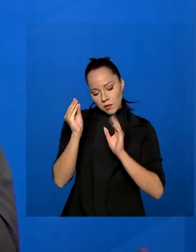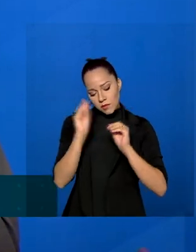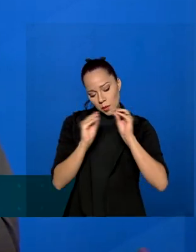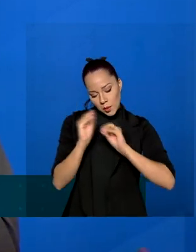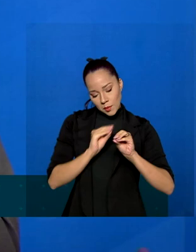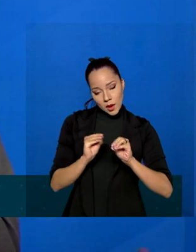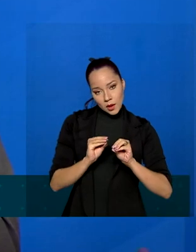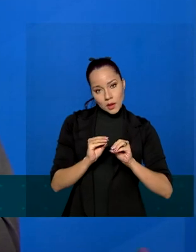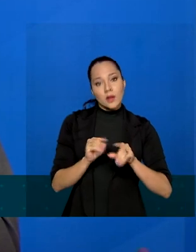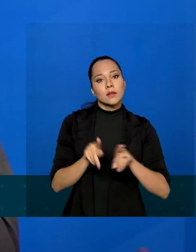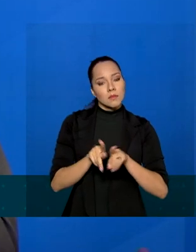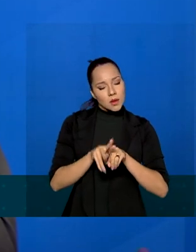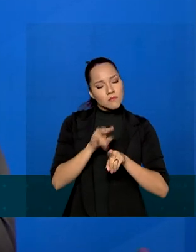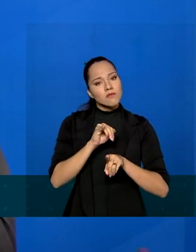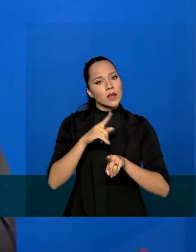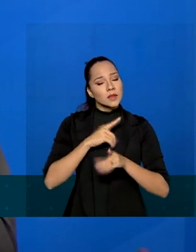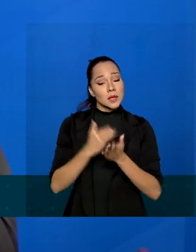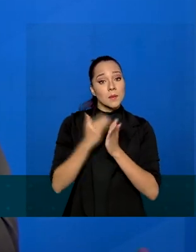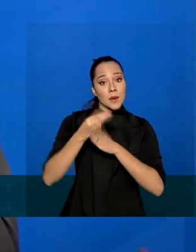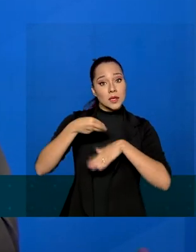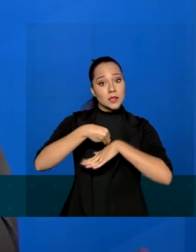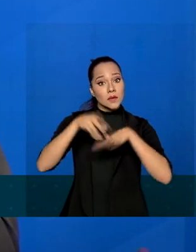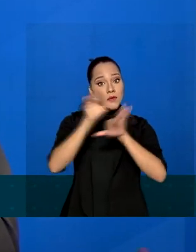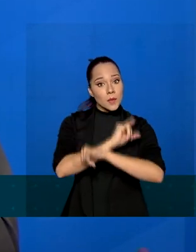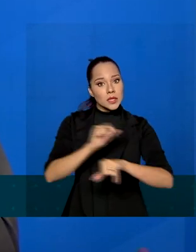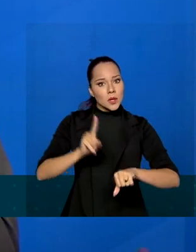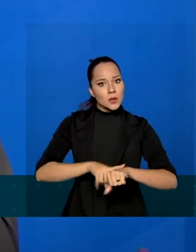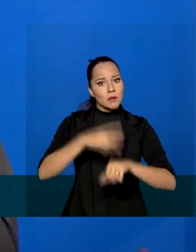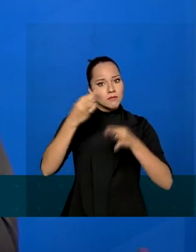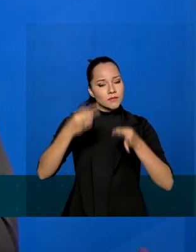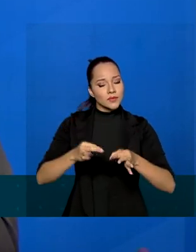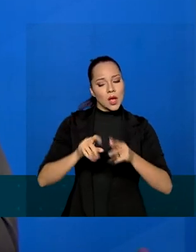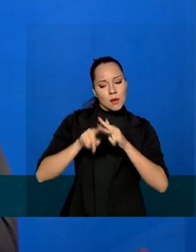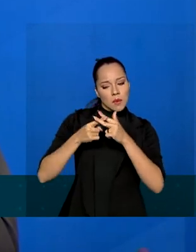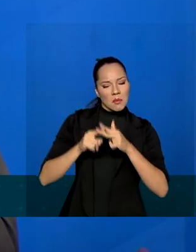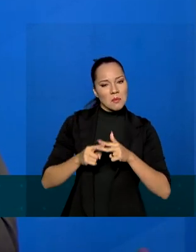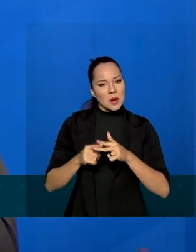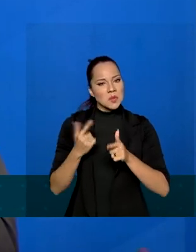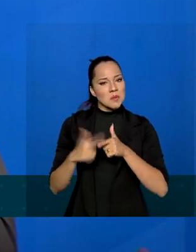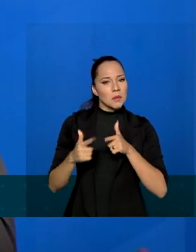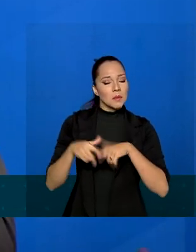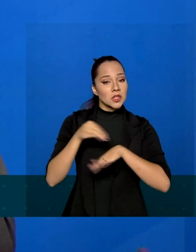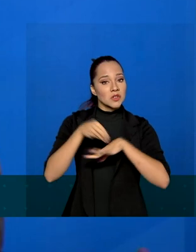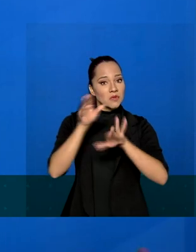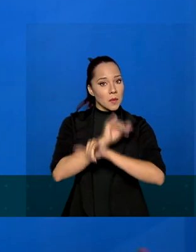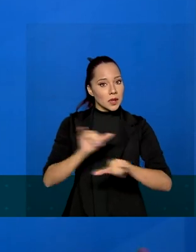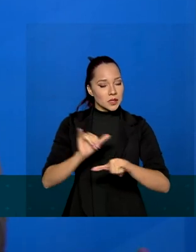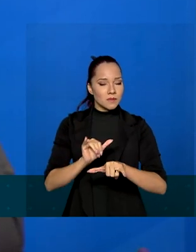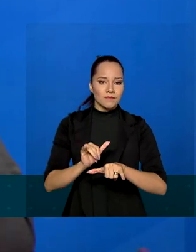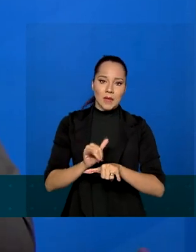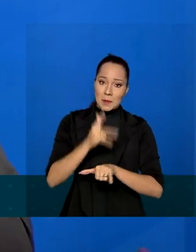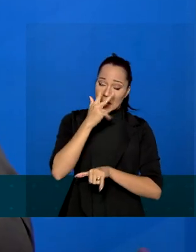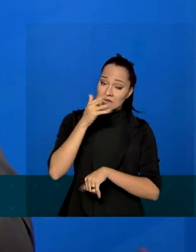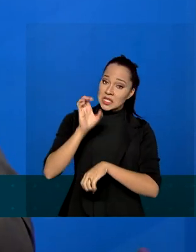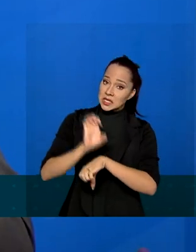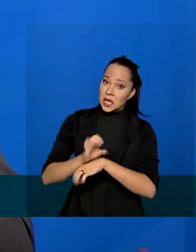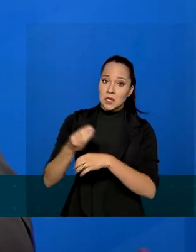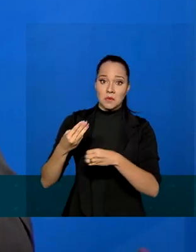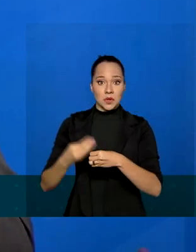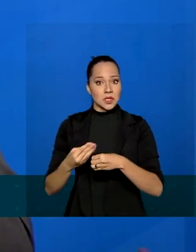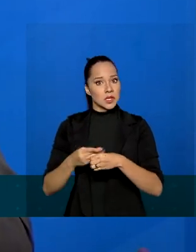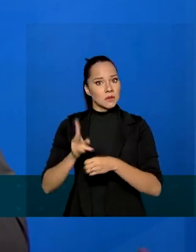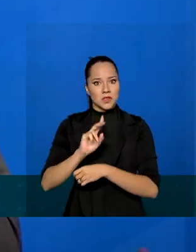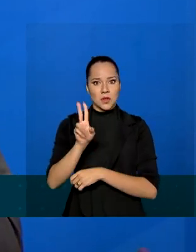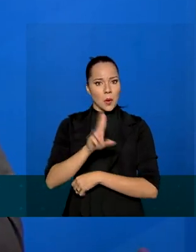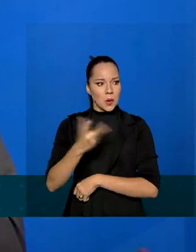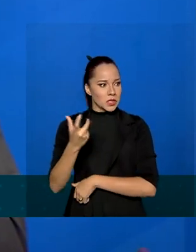nós também vamos gerar, além da informação em tempo real, corrigindo essa distorção de dados. Parece que os estados e municípios não estão aplicando